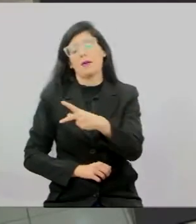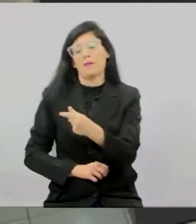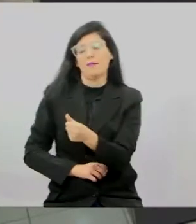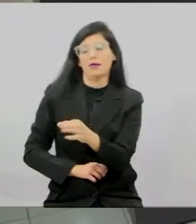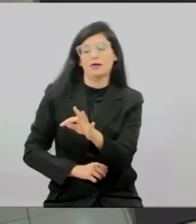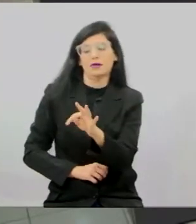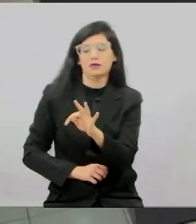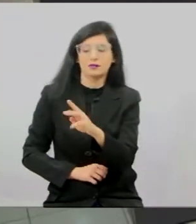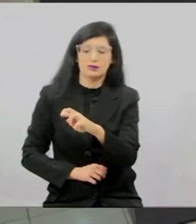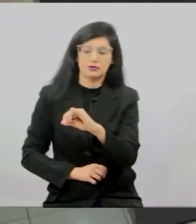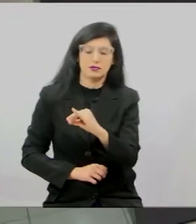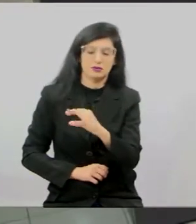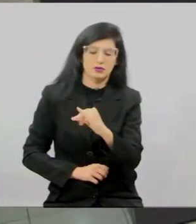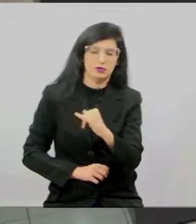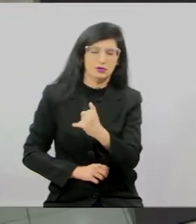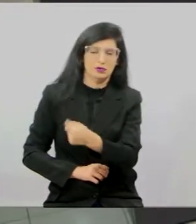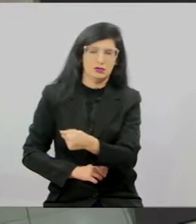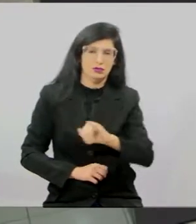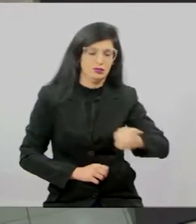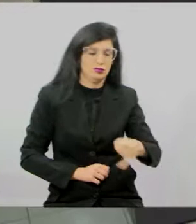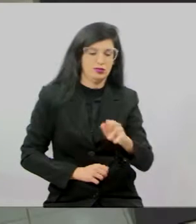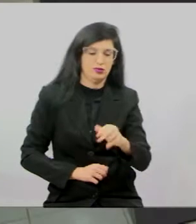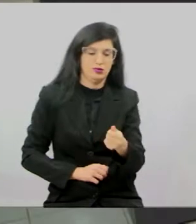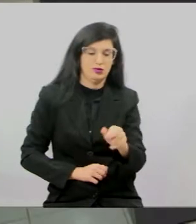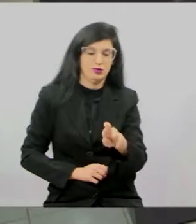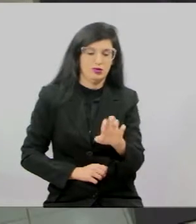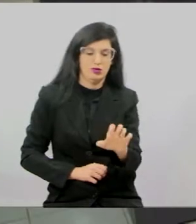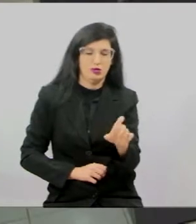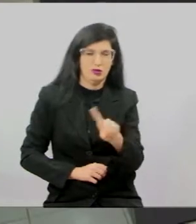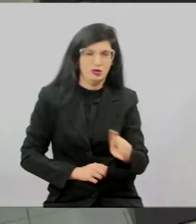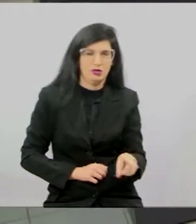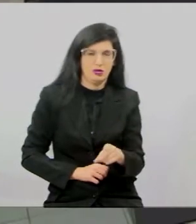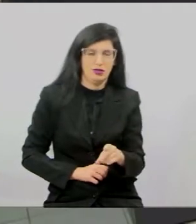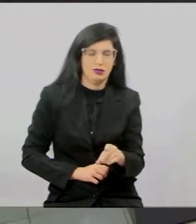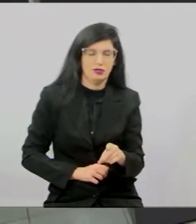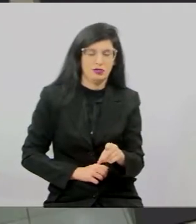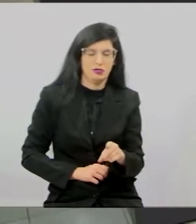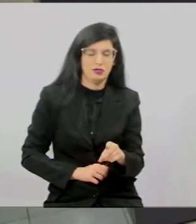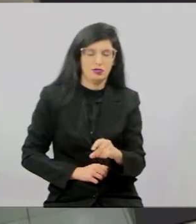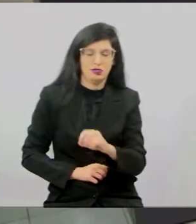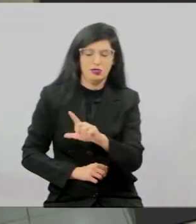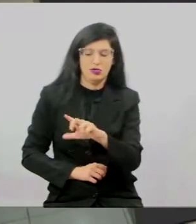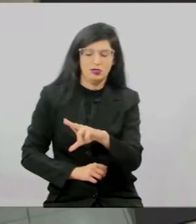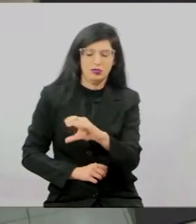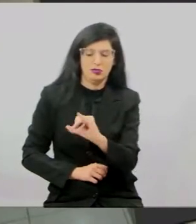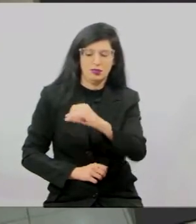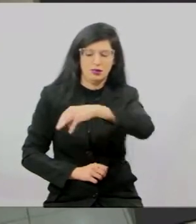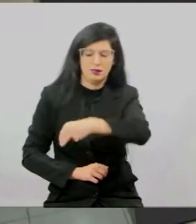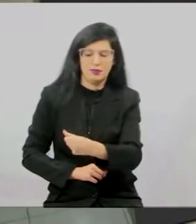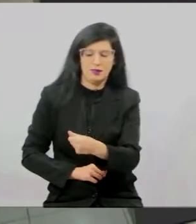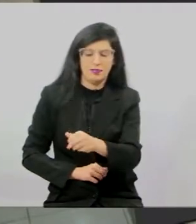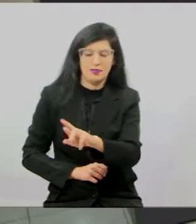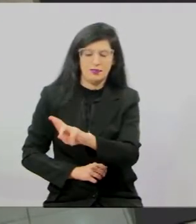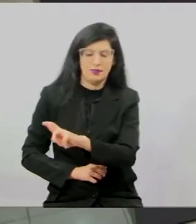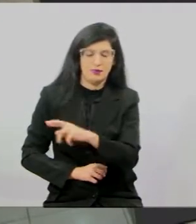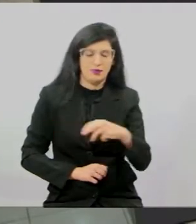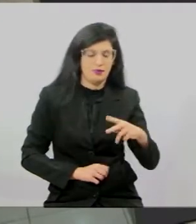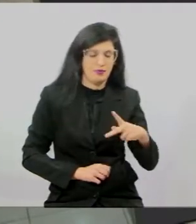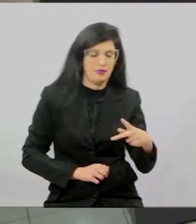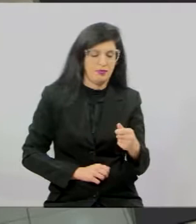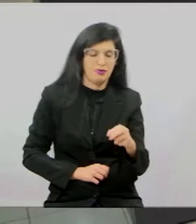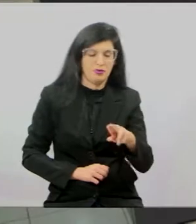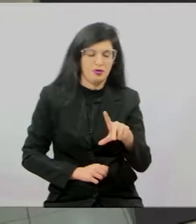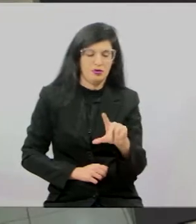Patrícia Juliane, Juarez Araújo, Lucimar Ponciano, Paulinho